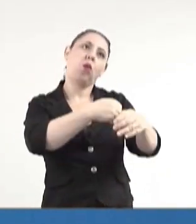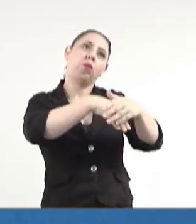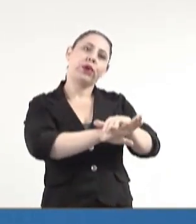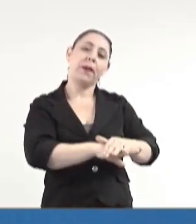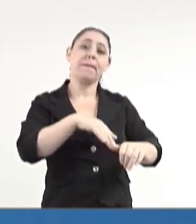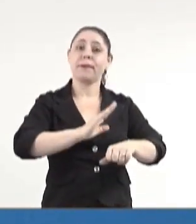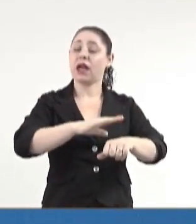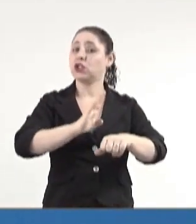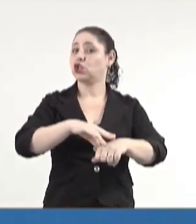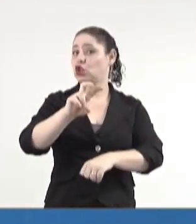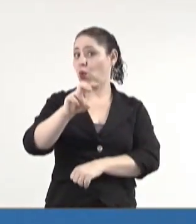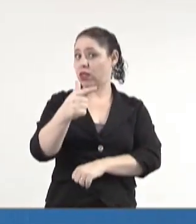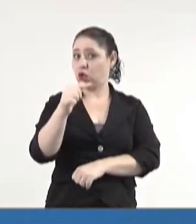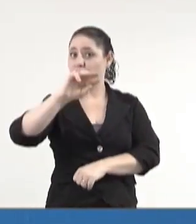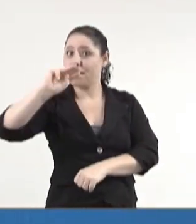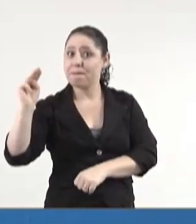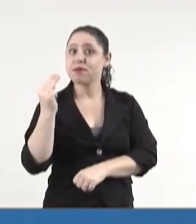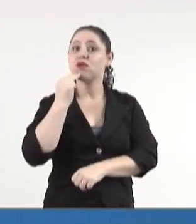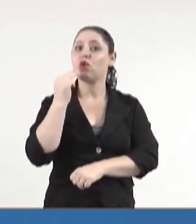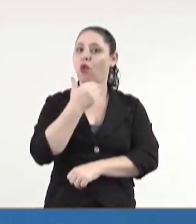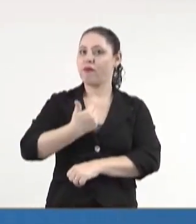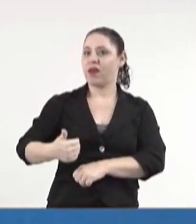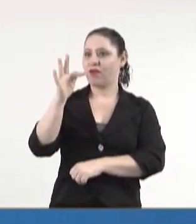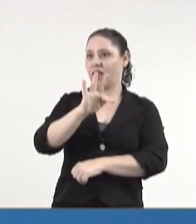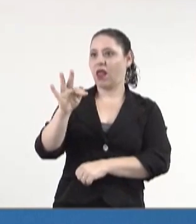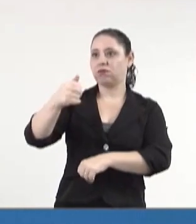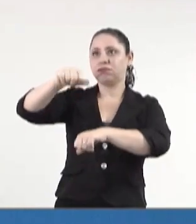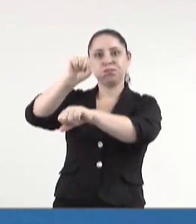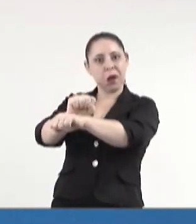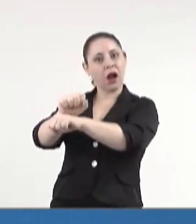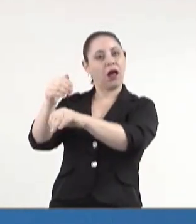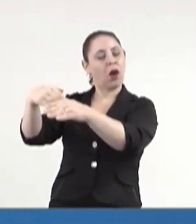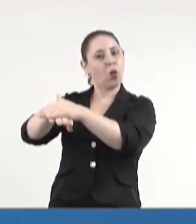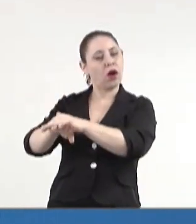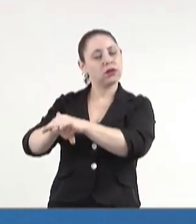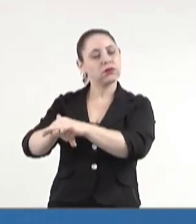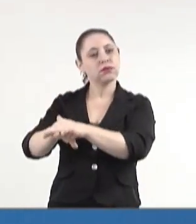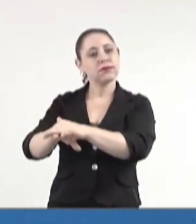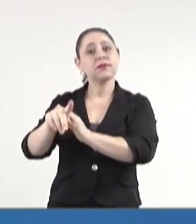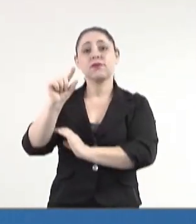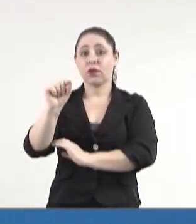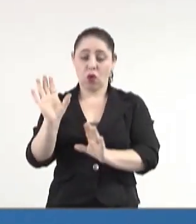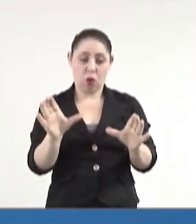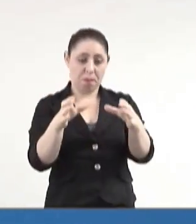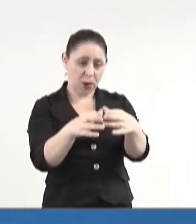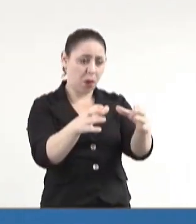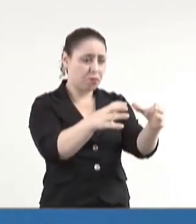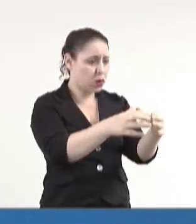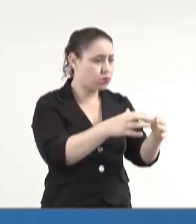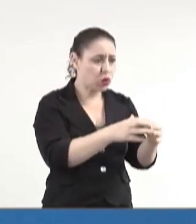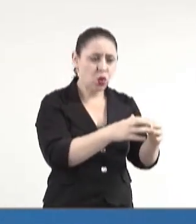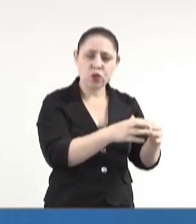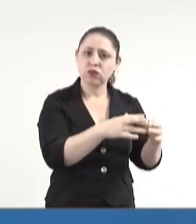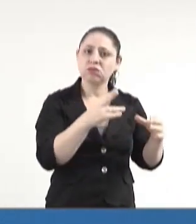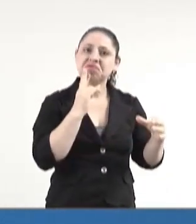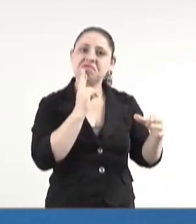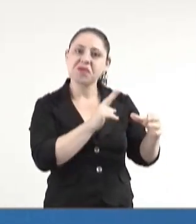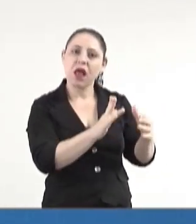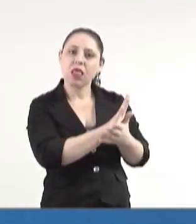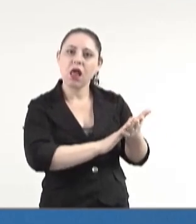que o projeto já passou o período da execução, que não recebeu ainda, deputado Pedro Kemp, o recurso. O recurso está